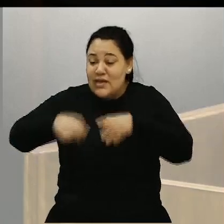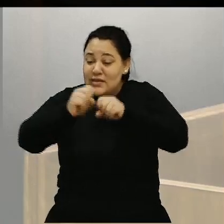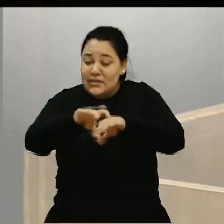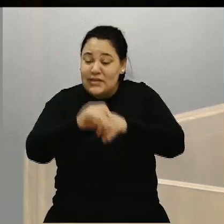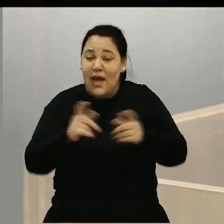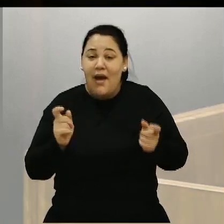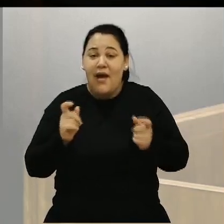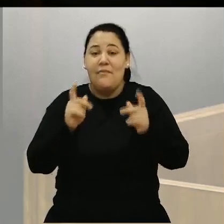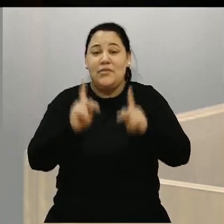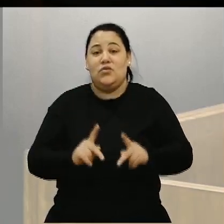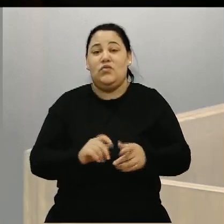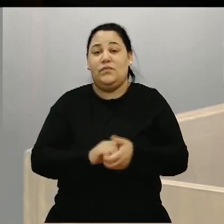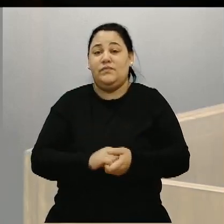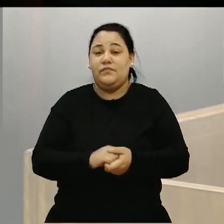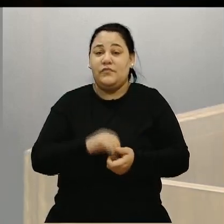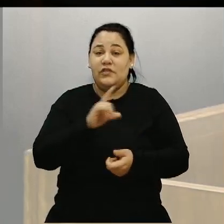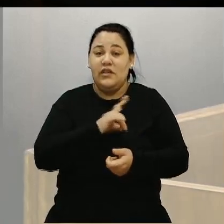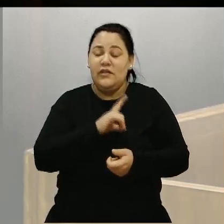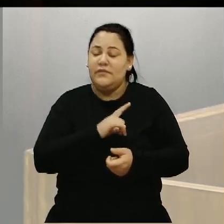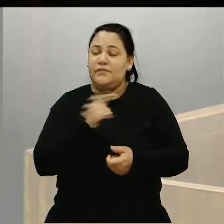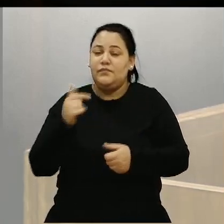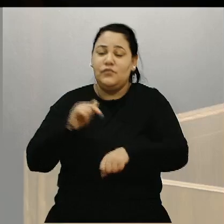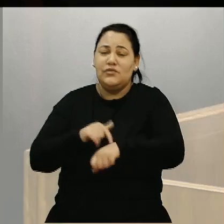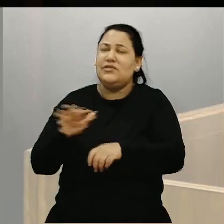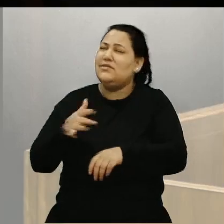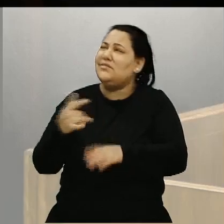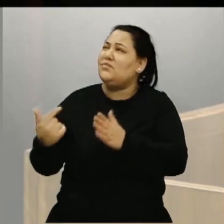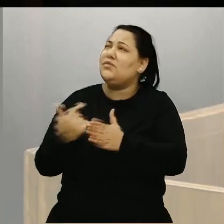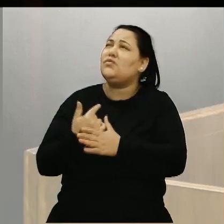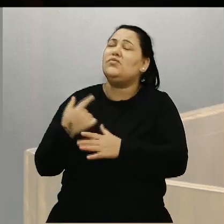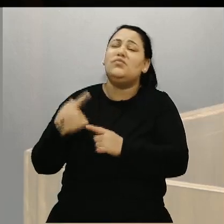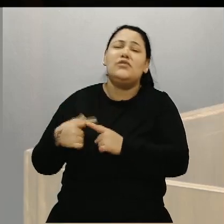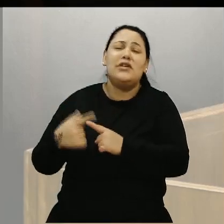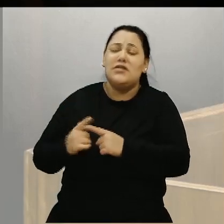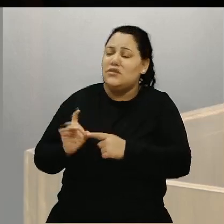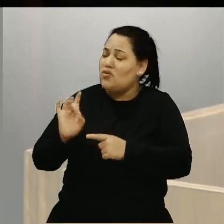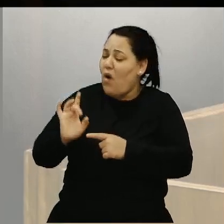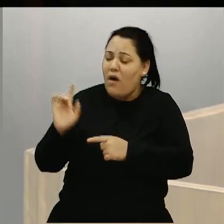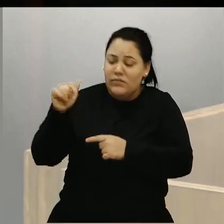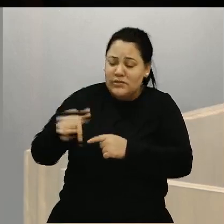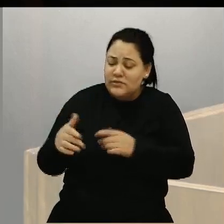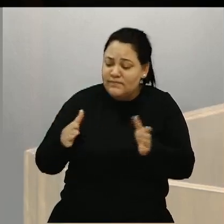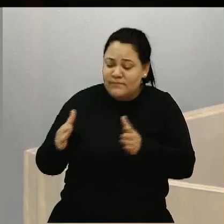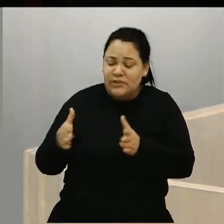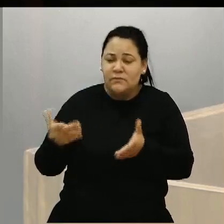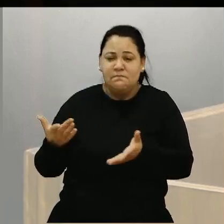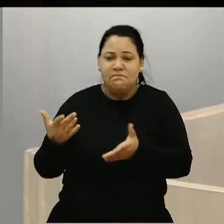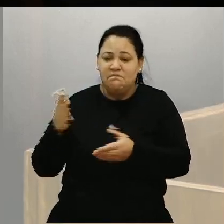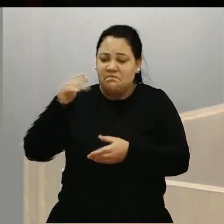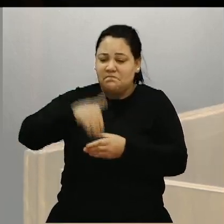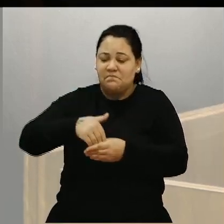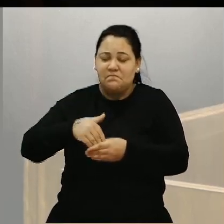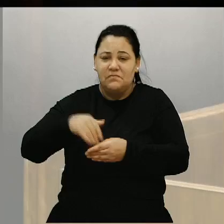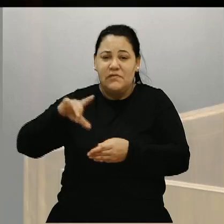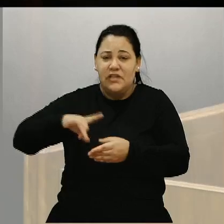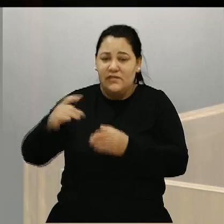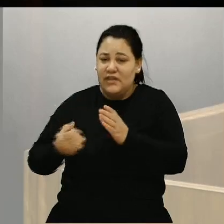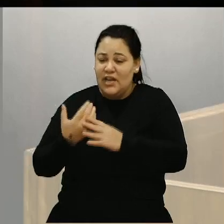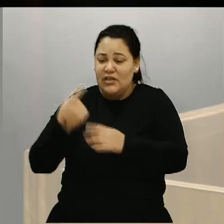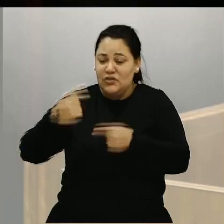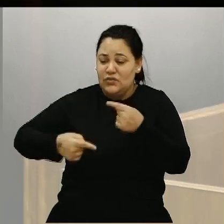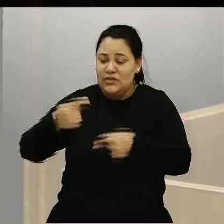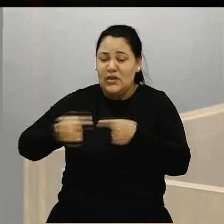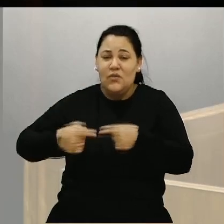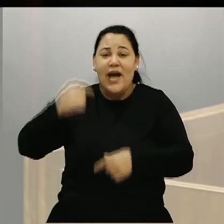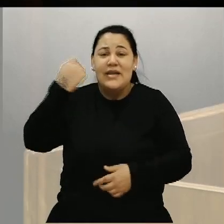vivemos um outro momento. Eu às vezes me questiono, por que só nesse mandato surgiu a discussão da